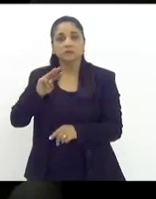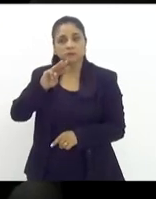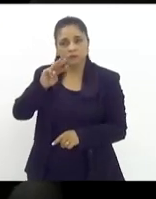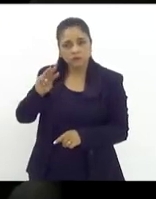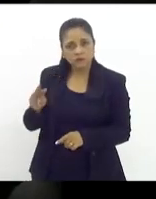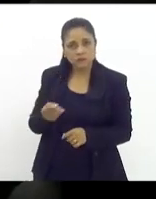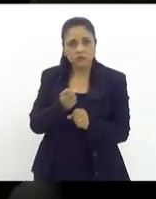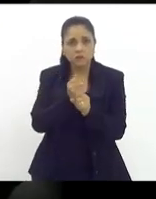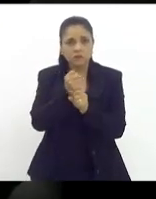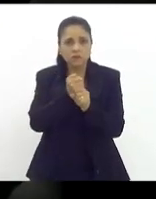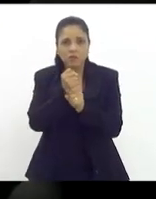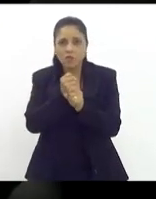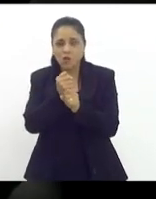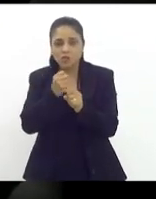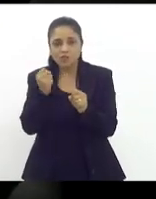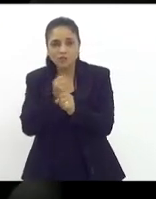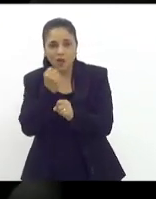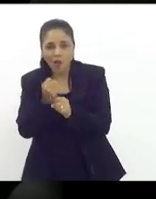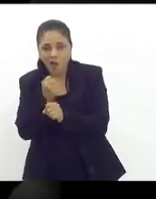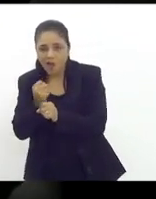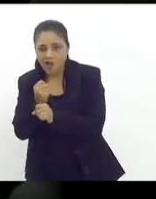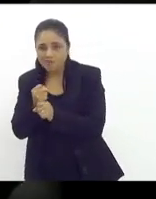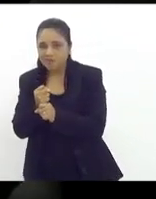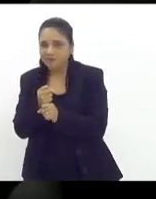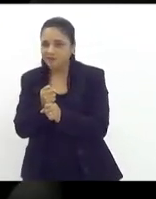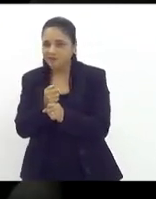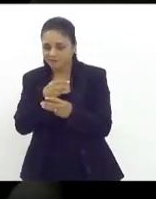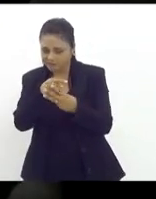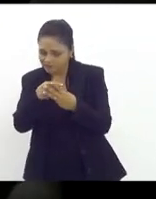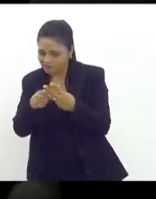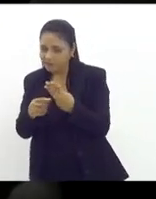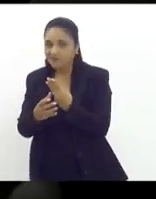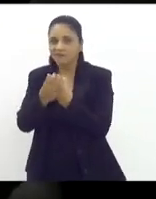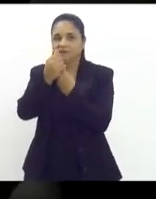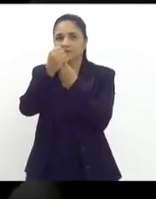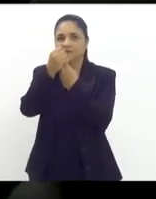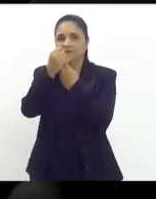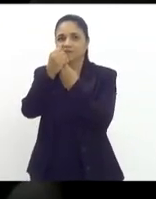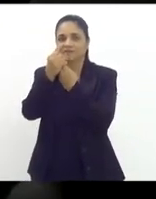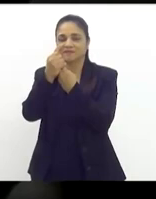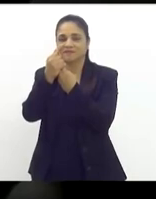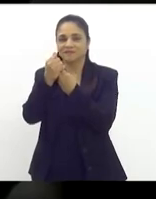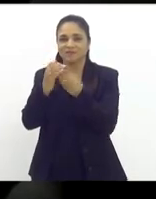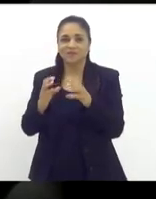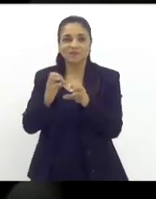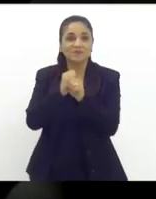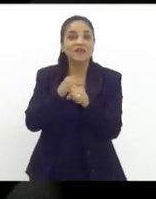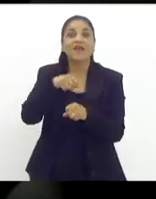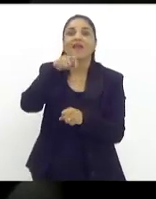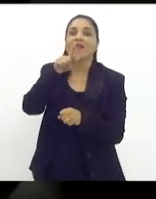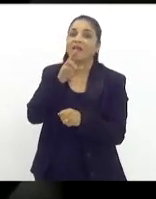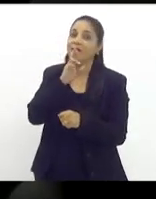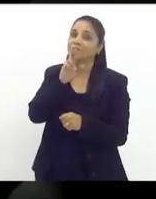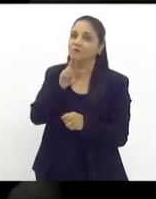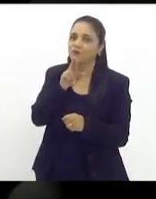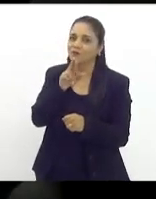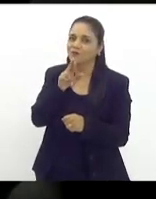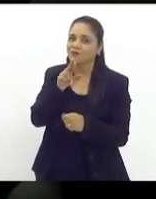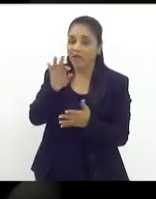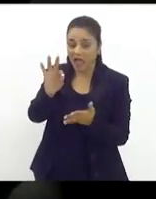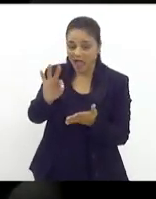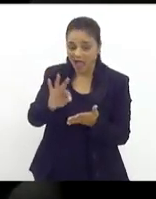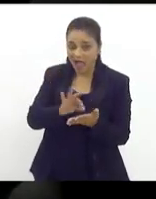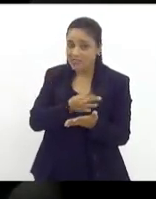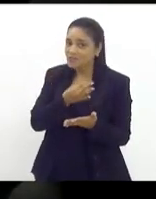reais com três orçamentinhos combinados, quem é que vai responder por isso? É quem assinou, é quem colocou o